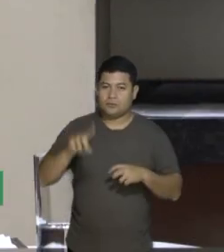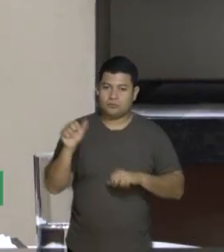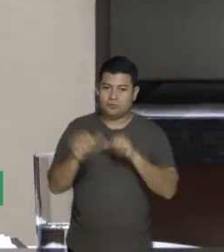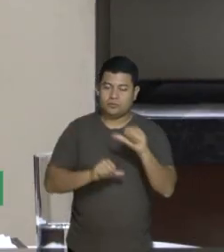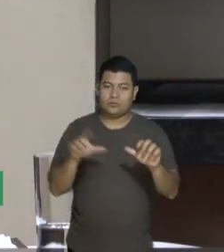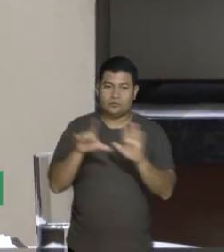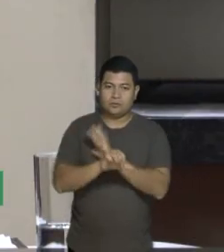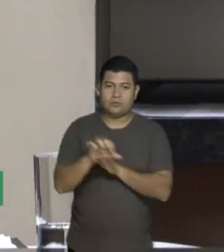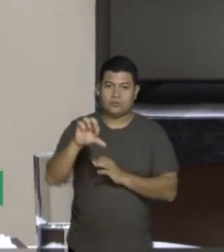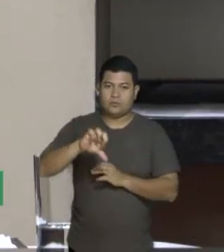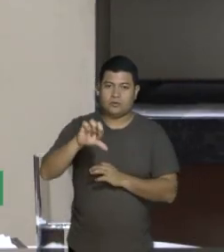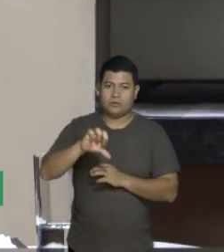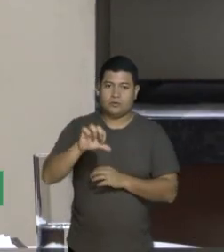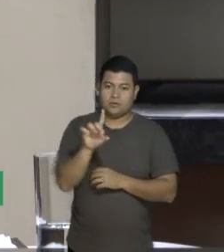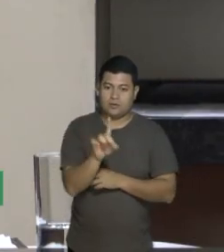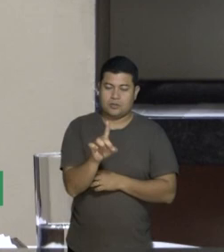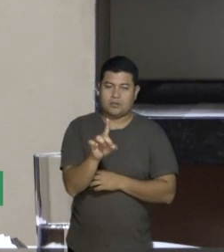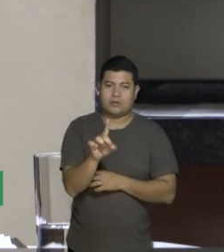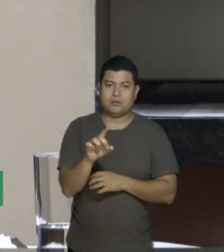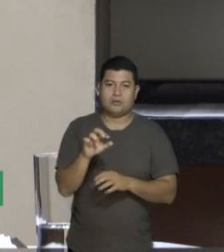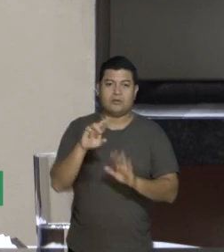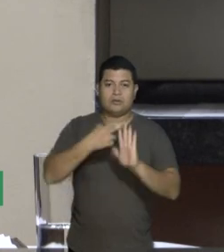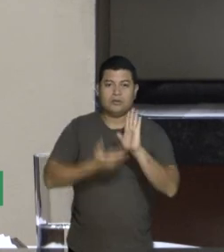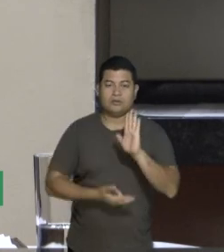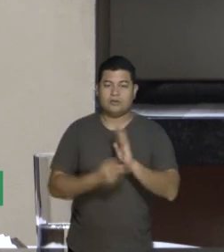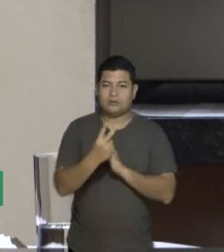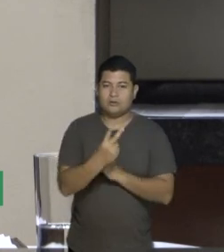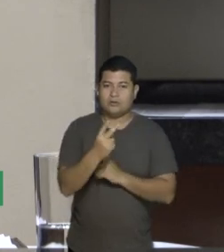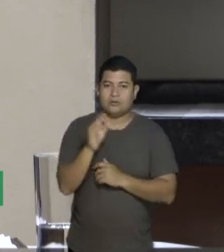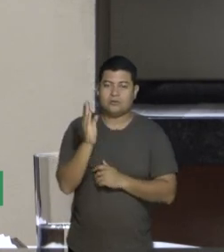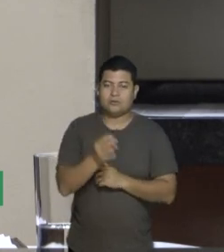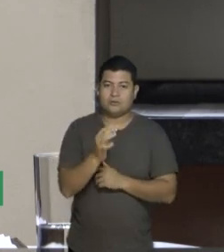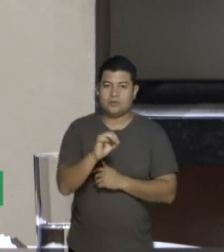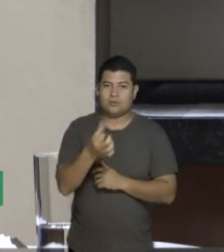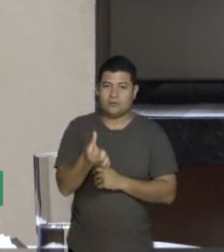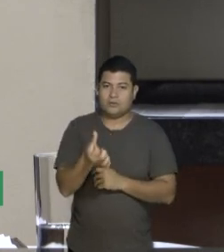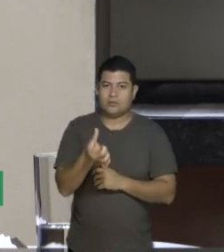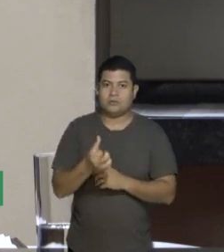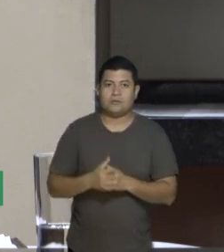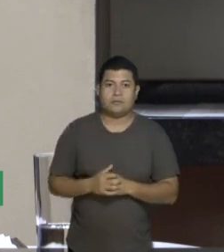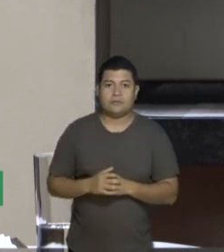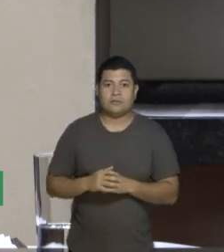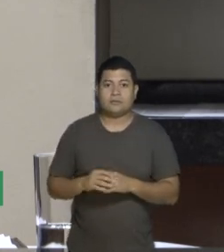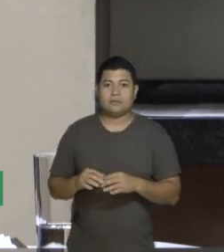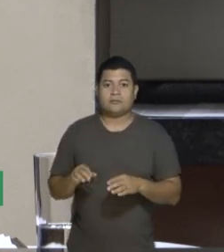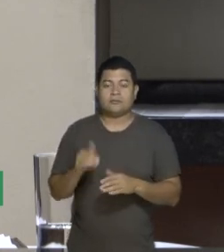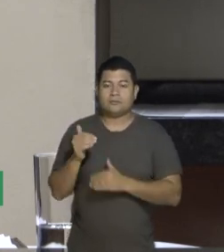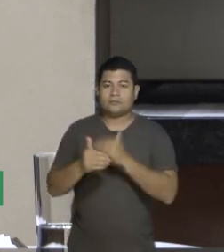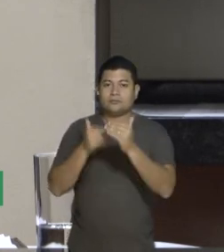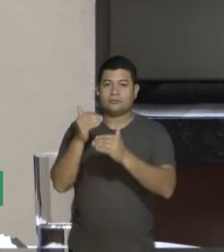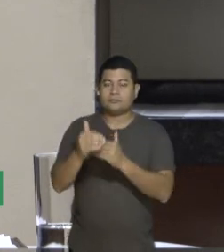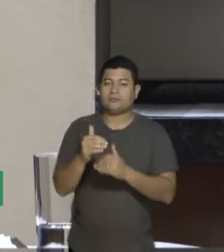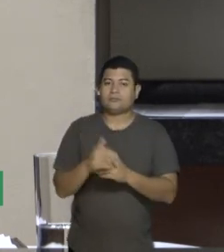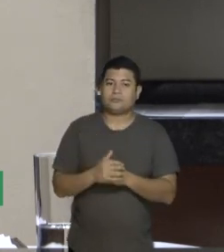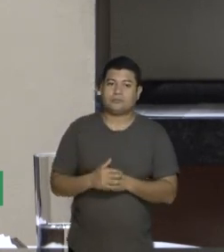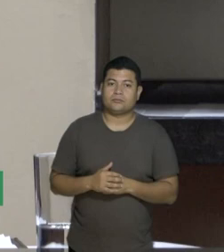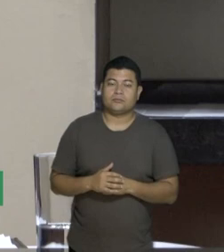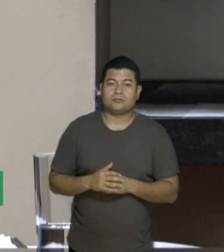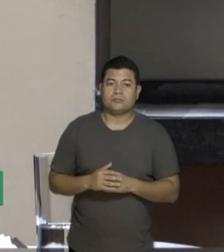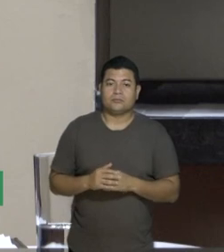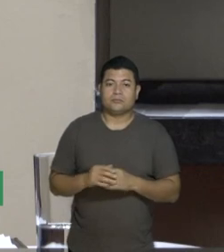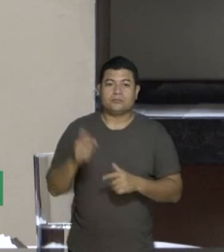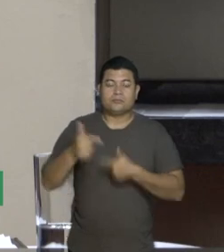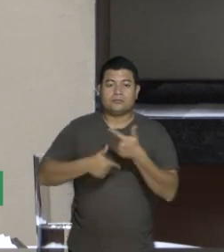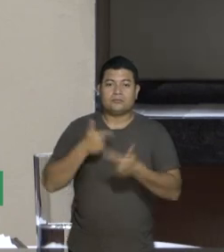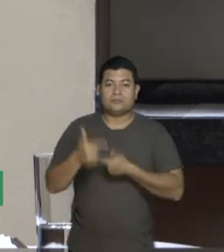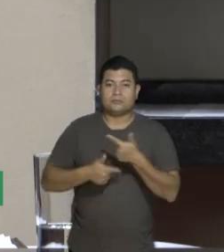9D. Da Resolução 2/2006, que dispõe sobre o quadro de pessoal, plano de carreira, os cargos, as classes de cargos, as funções de